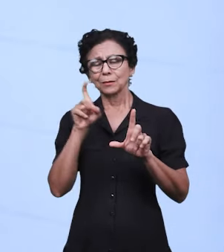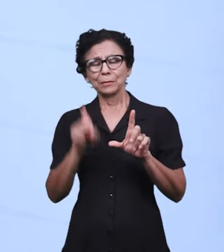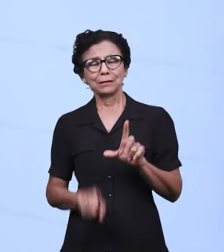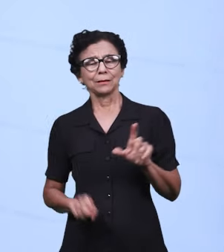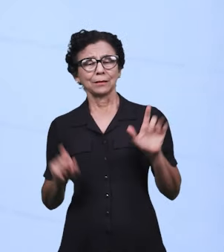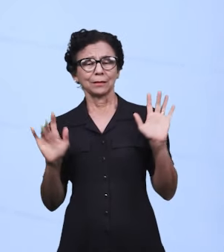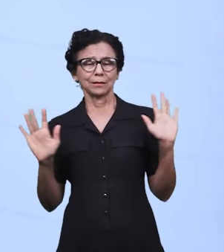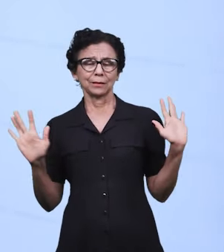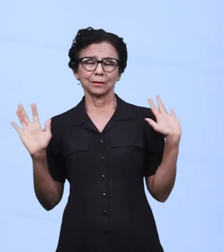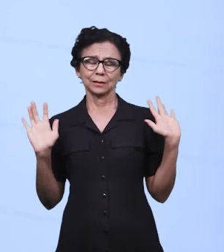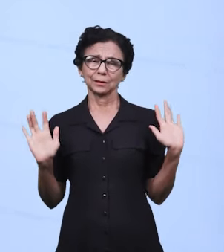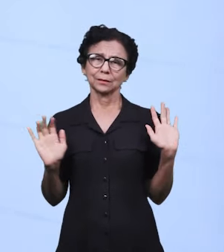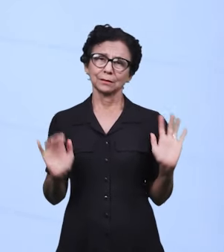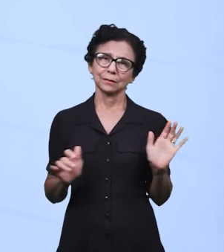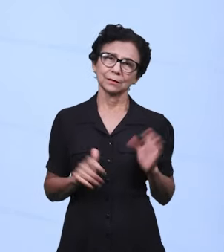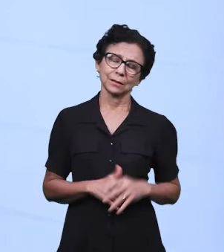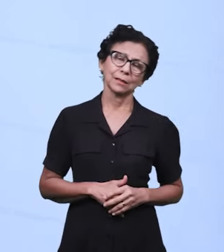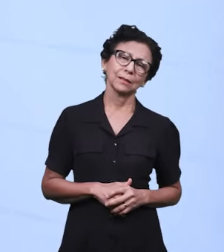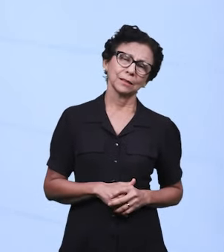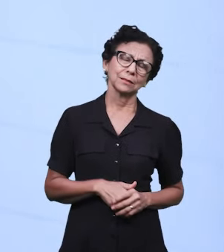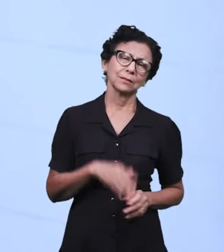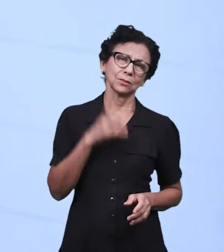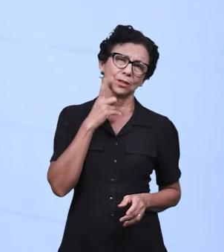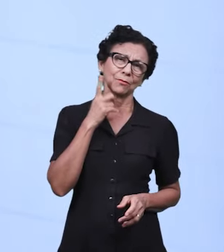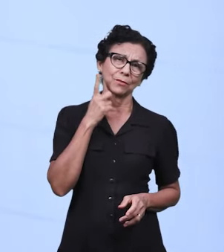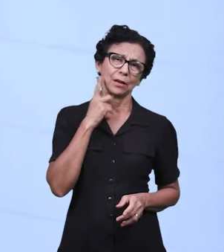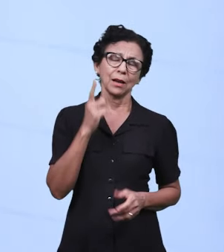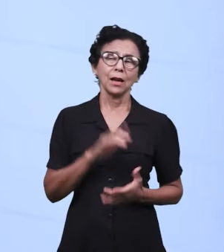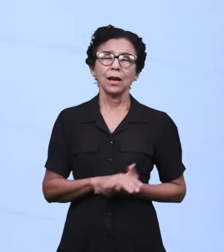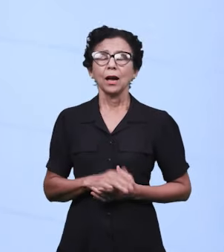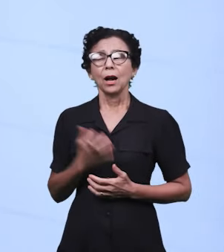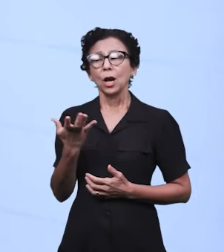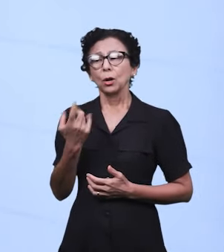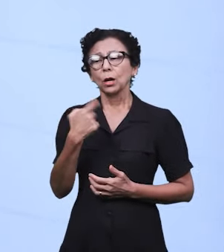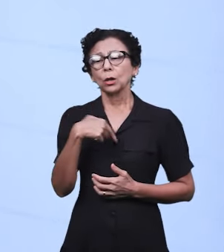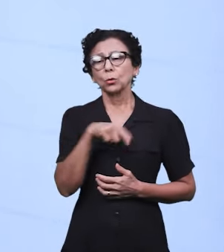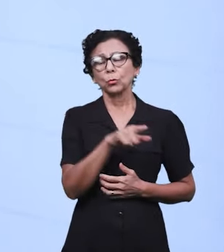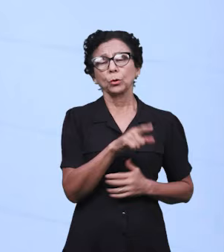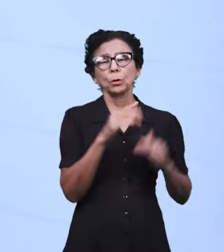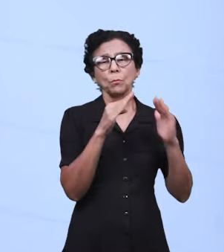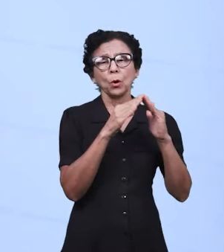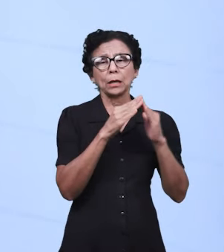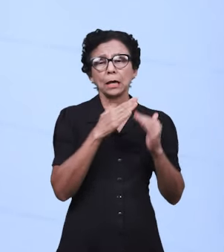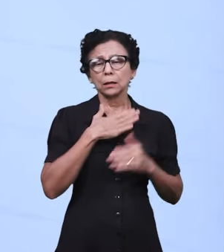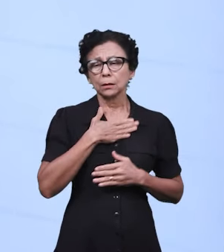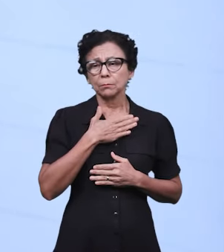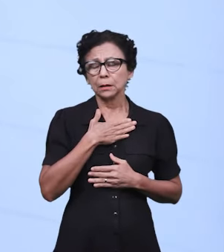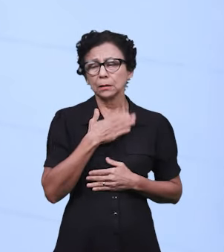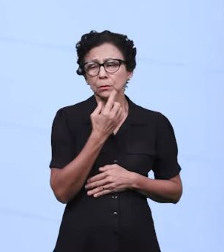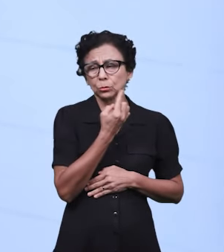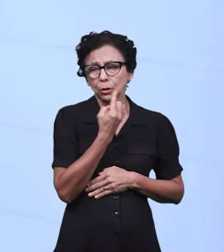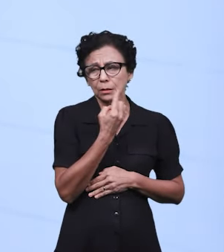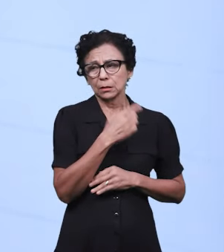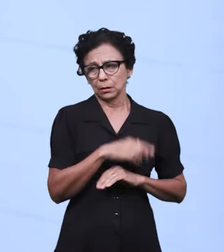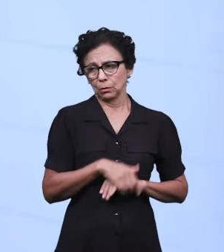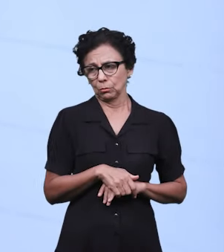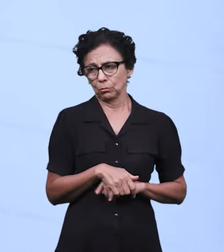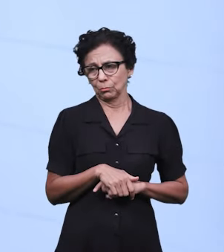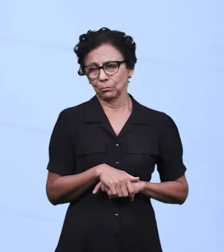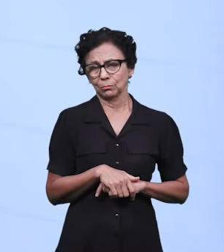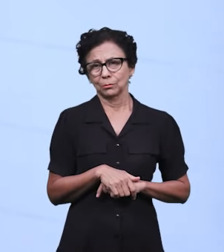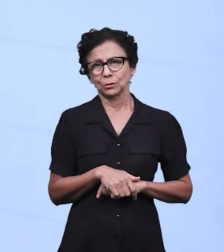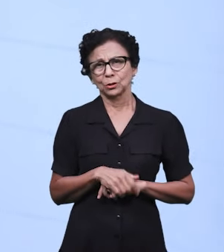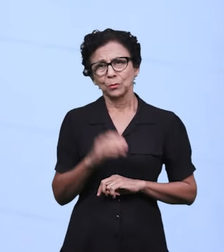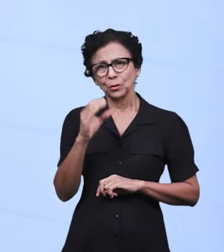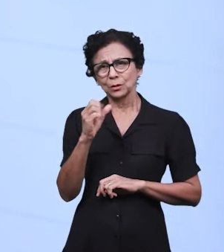independência, como a gente ouve muito, né? Eu quero o meu cantinho, né? Mas é importante ressaltar que